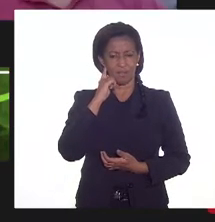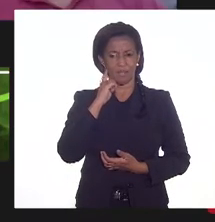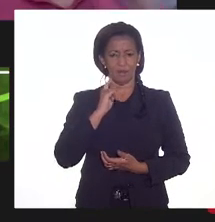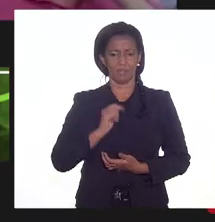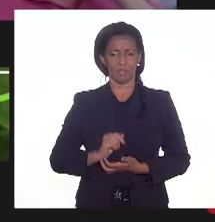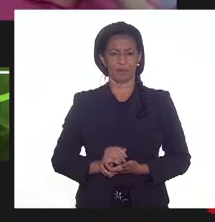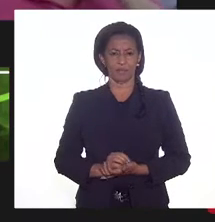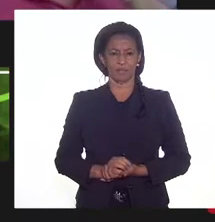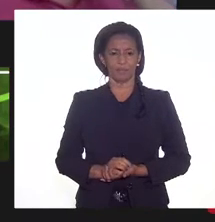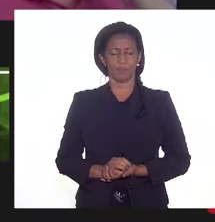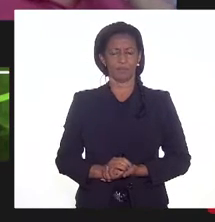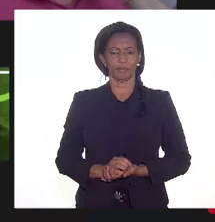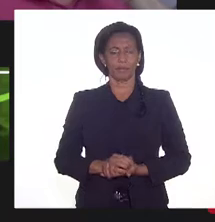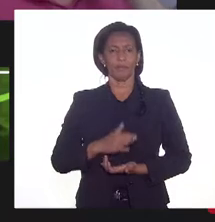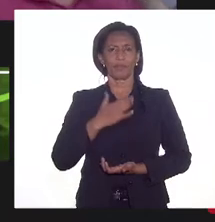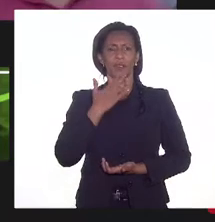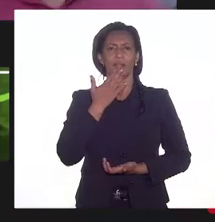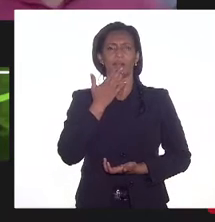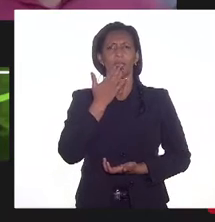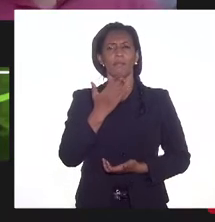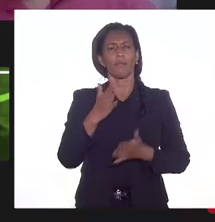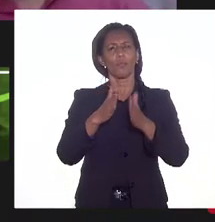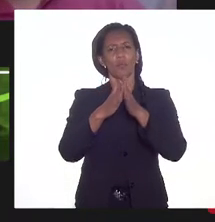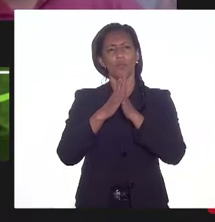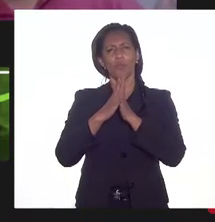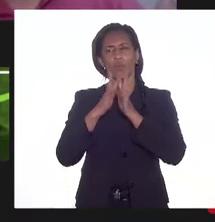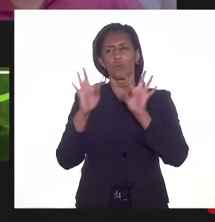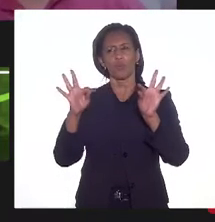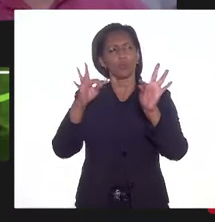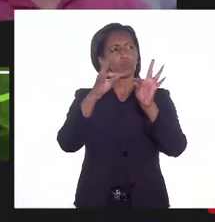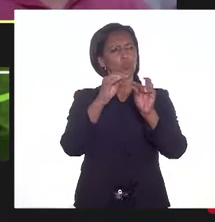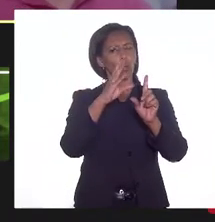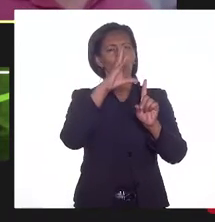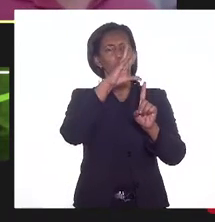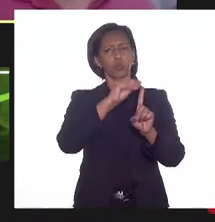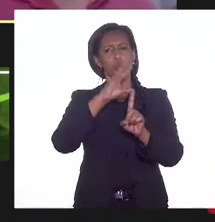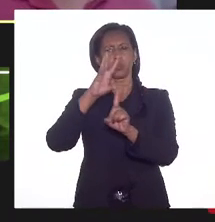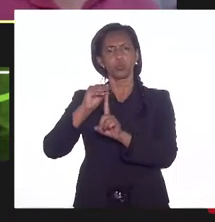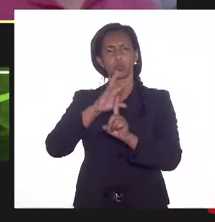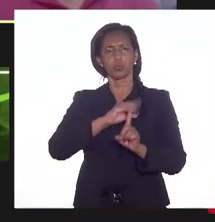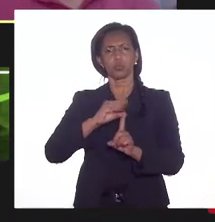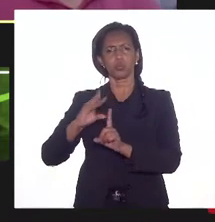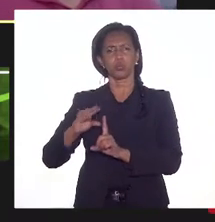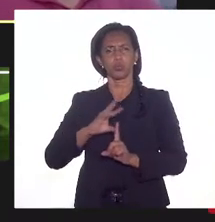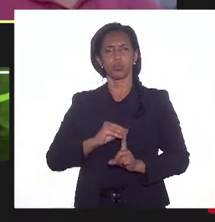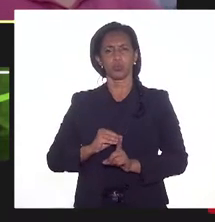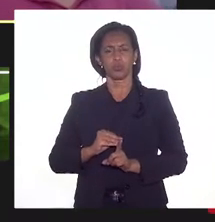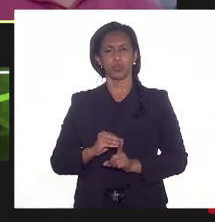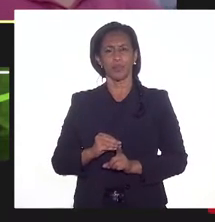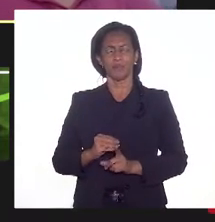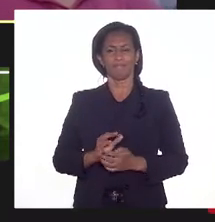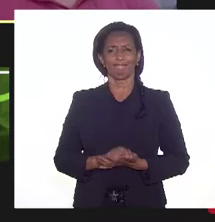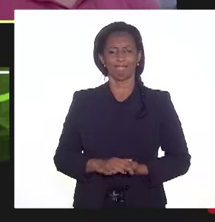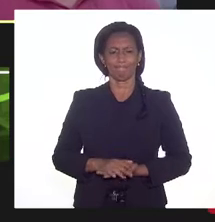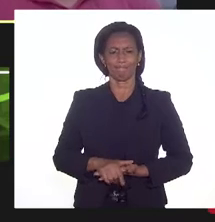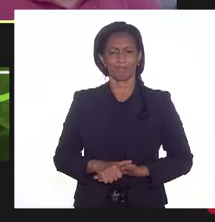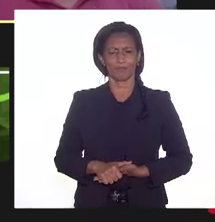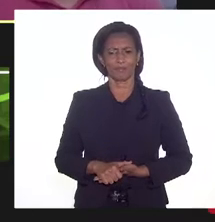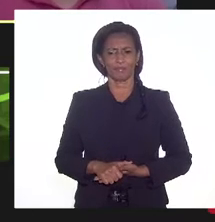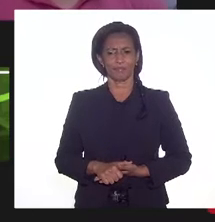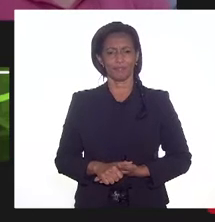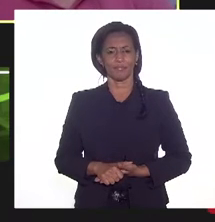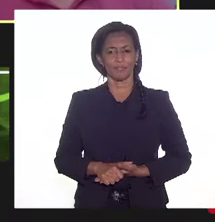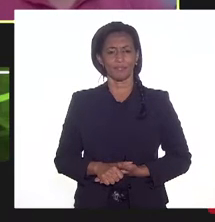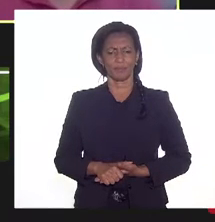peço por gentileza que todos fechem o microfone por favor acho que tinha um áudio aberto da TV Alerj e um áudio aberto inclusive por favor